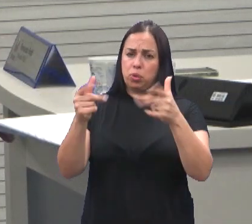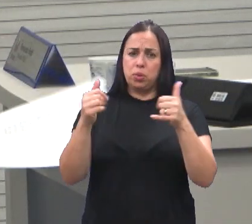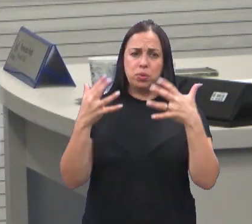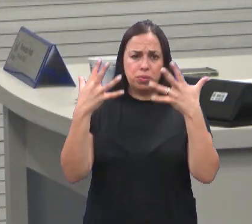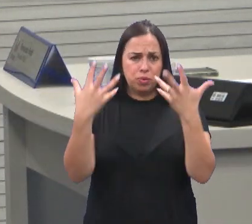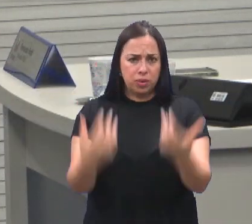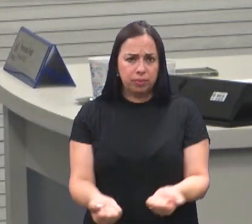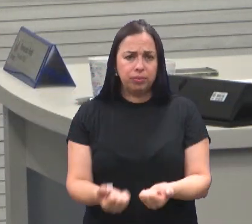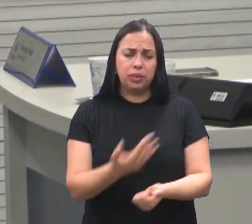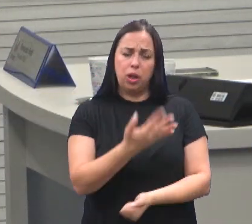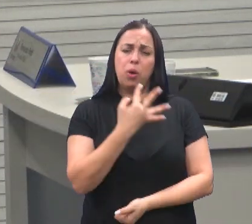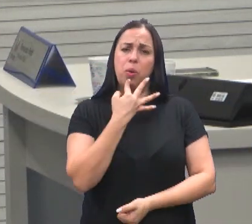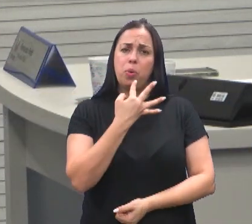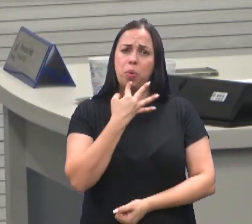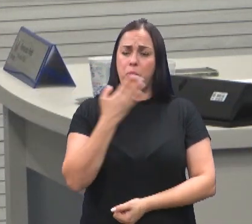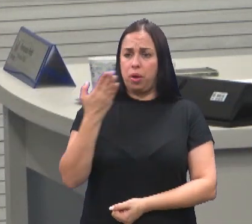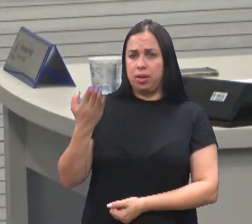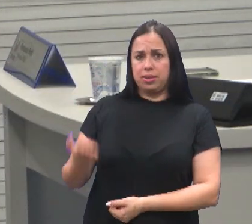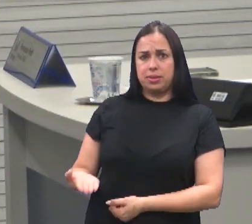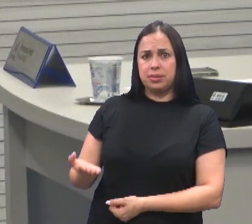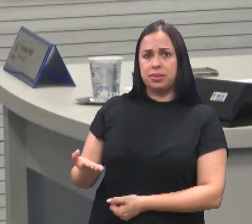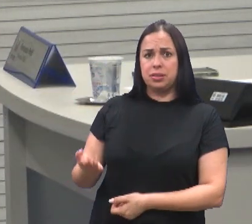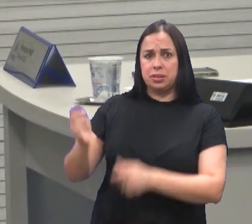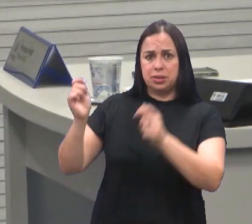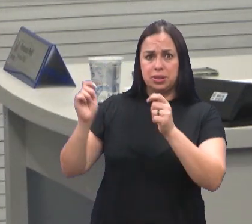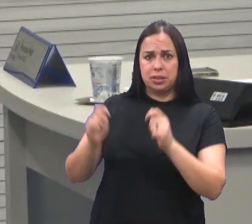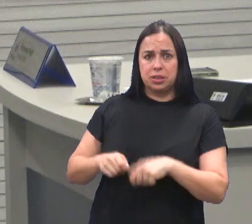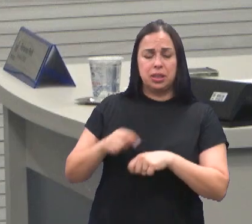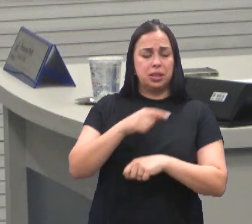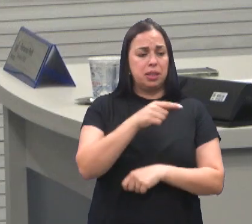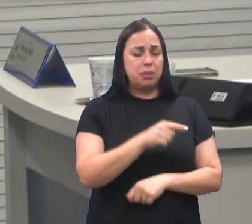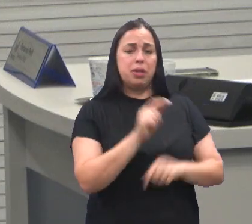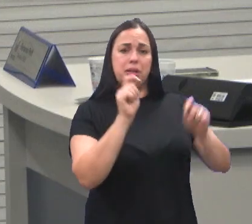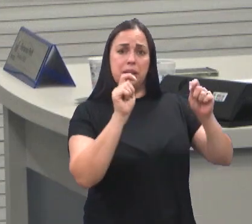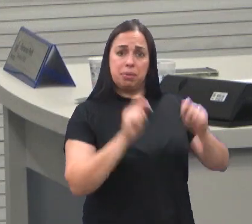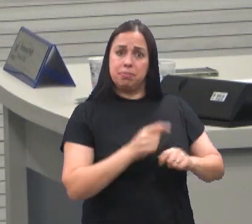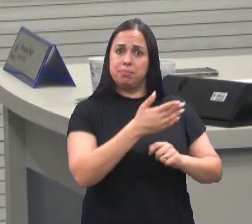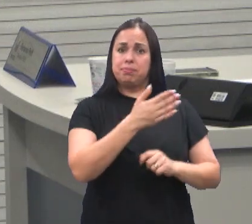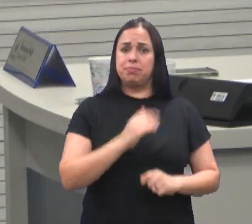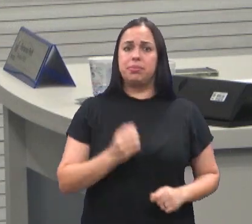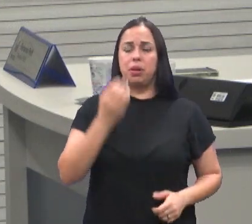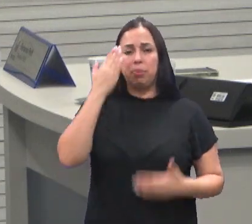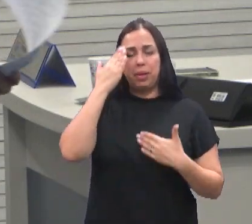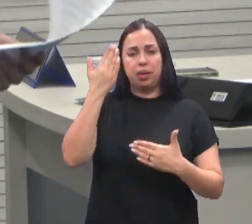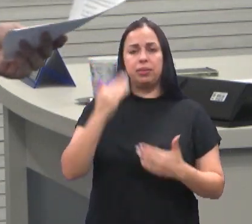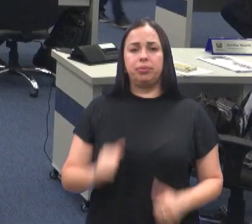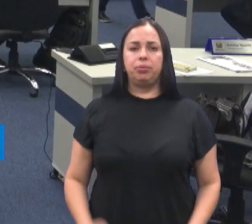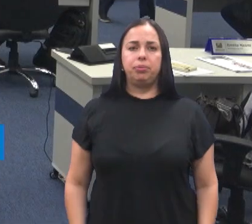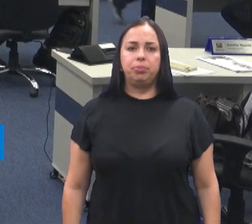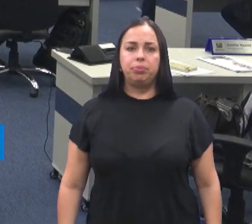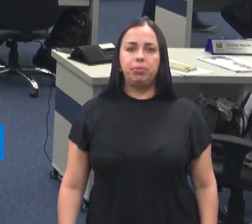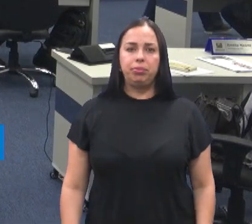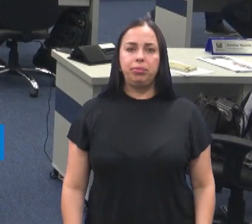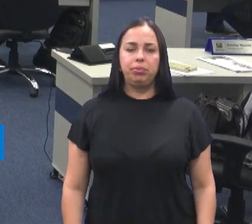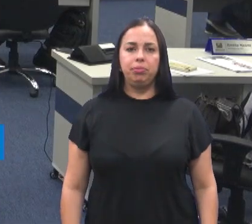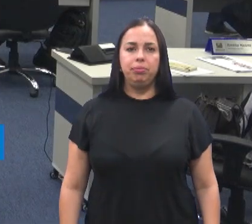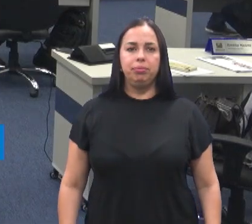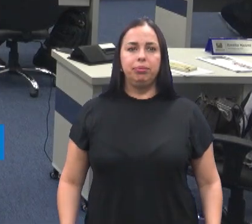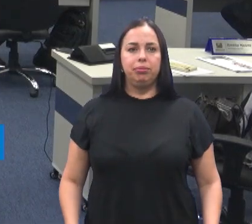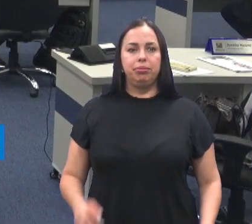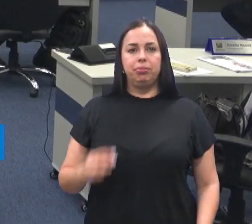todos conhecem o belíssimo e competente da Silvia Máximo em São José dos Campos. Obrigado, presidente.